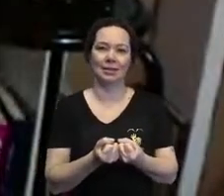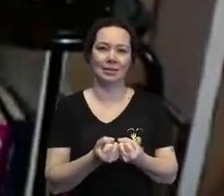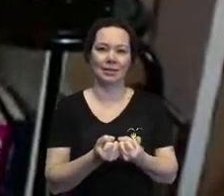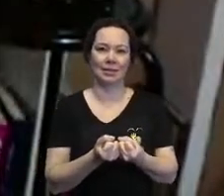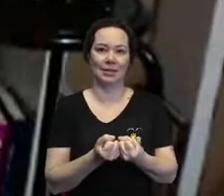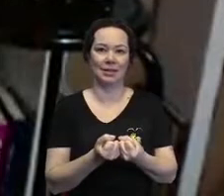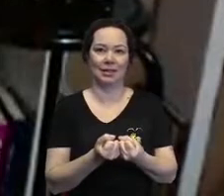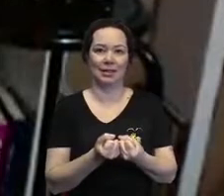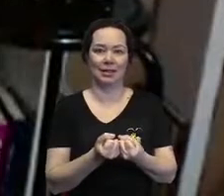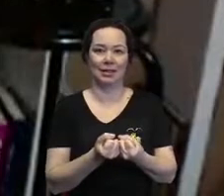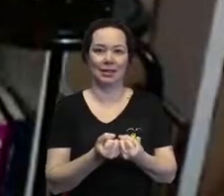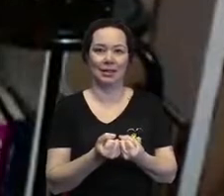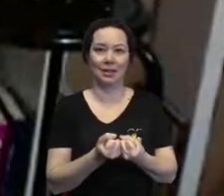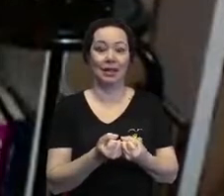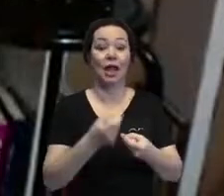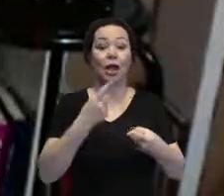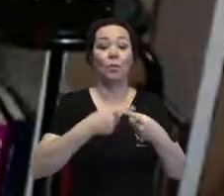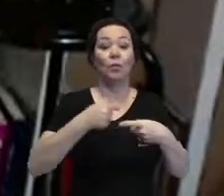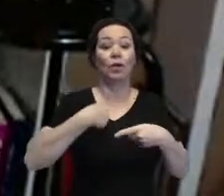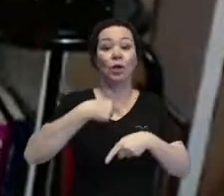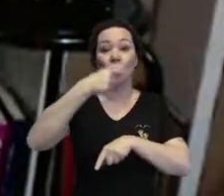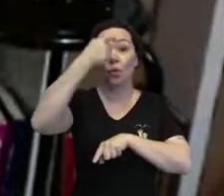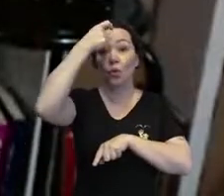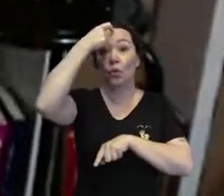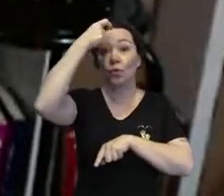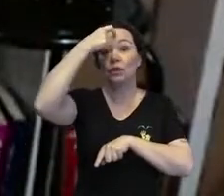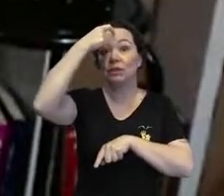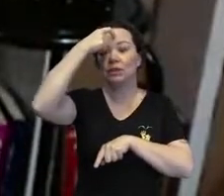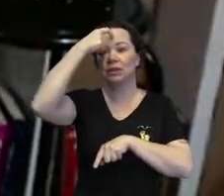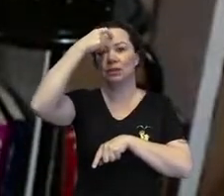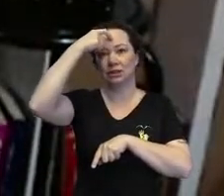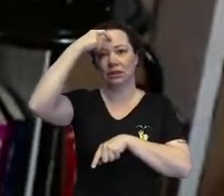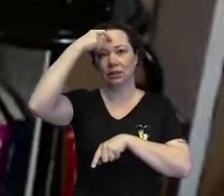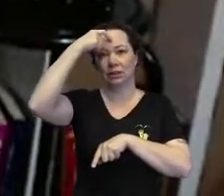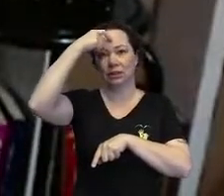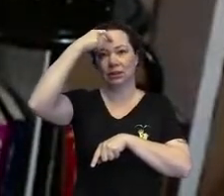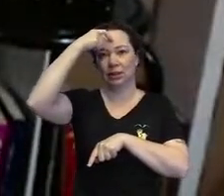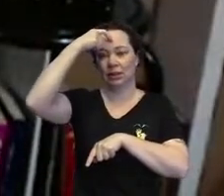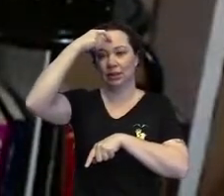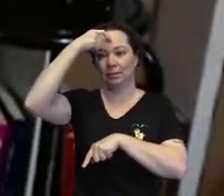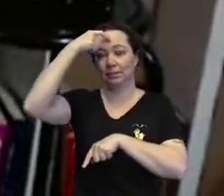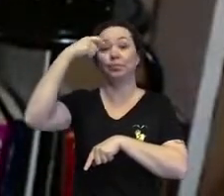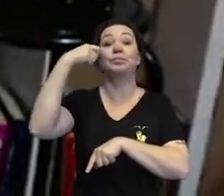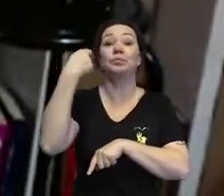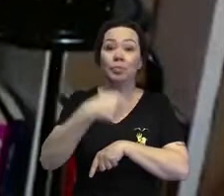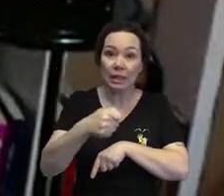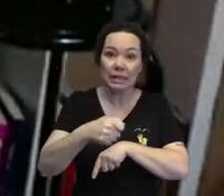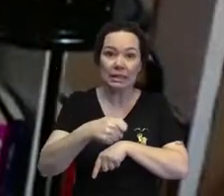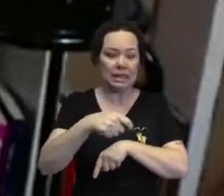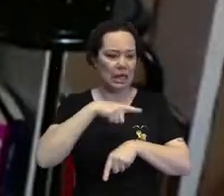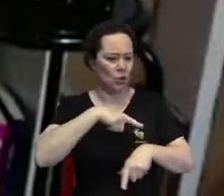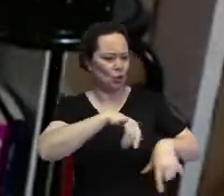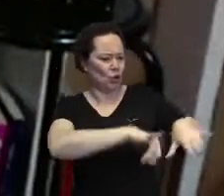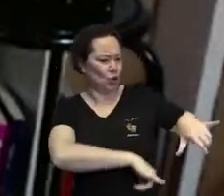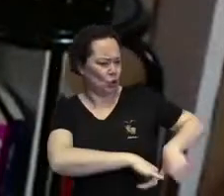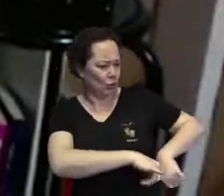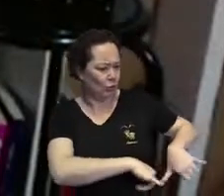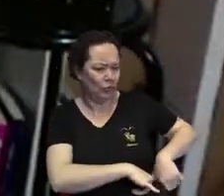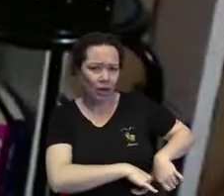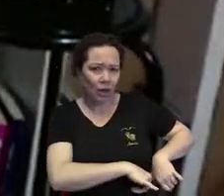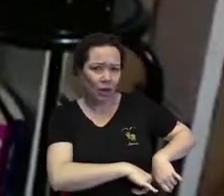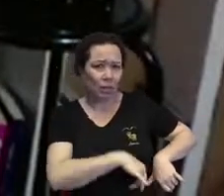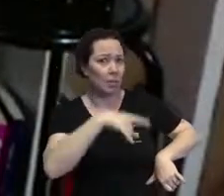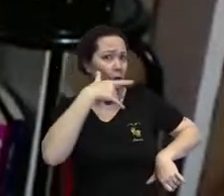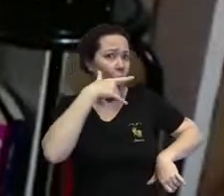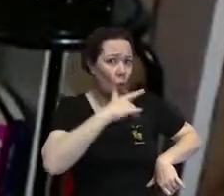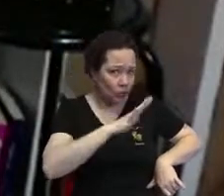a partir da minha consciência naturalizada? É necessária a dor? Esse tipo